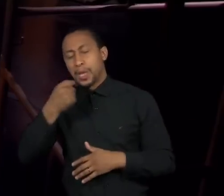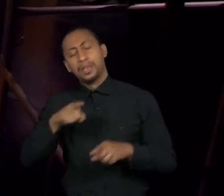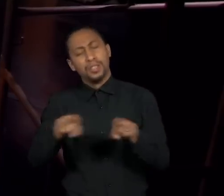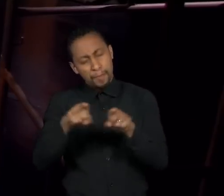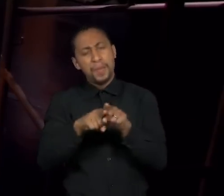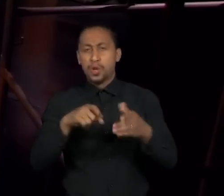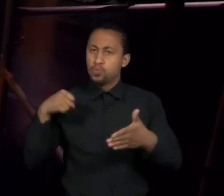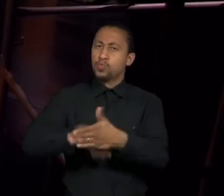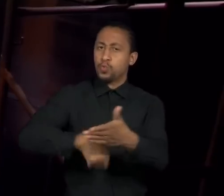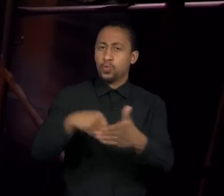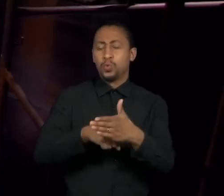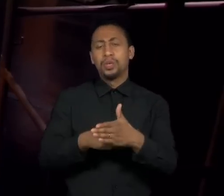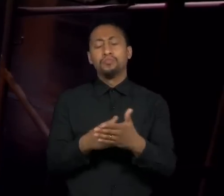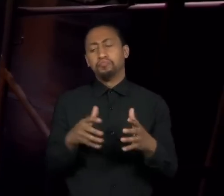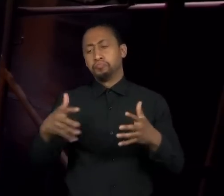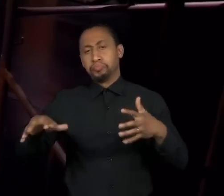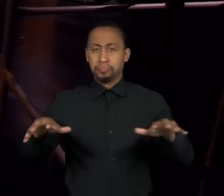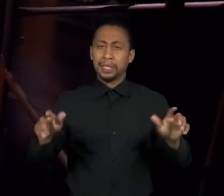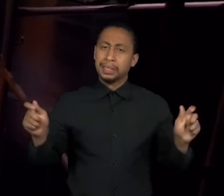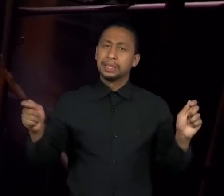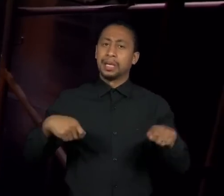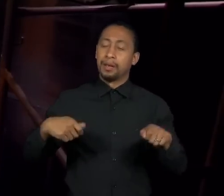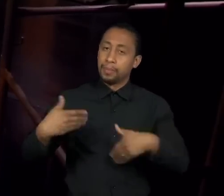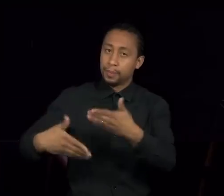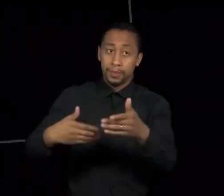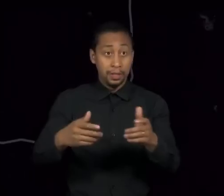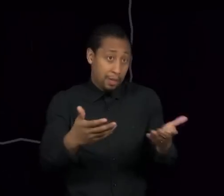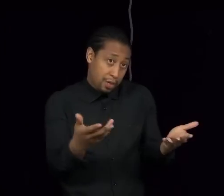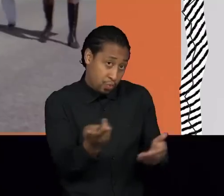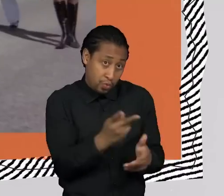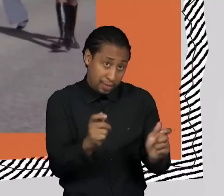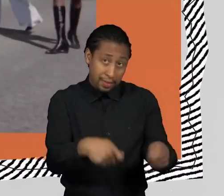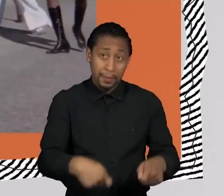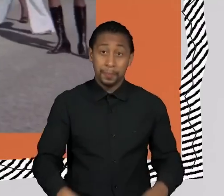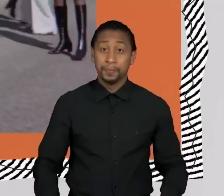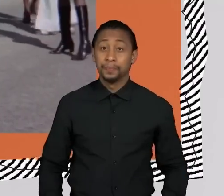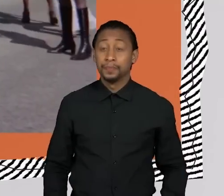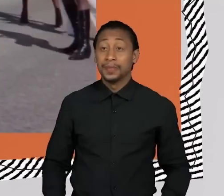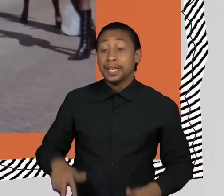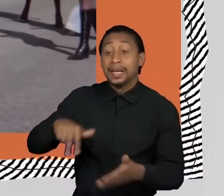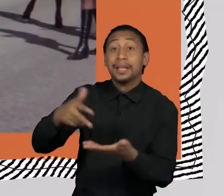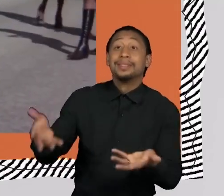E tem espaço para os dois. Para todo mundo, É, né? vai ficar lá e eu cá.